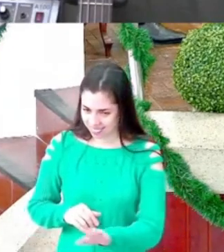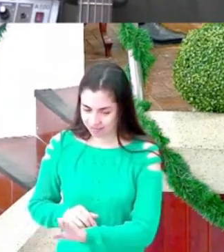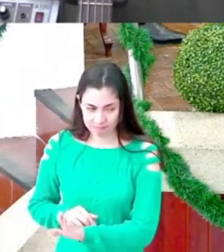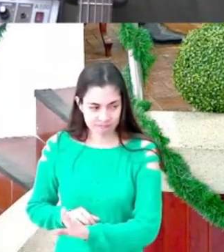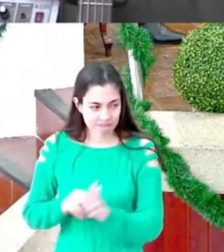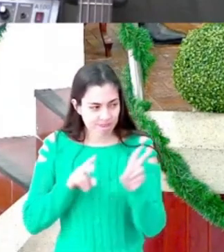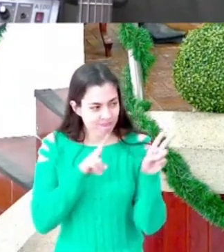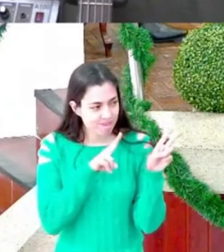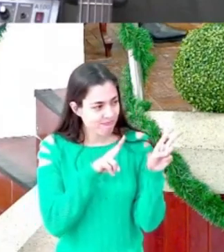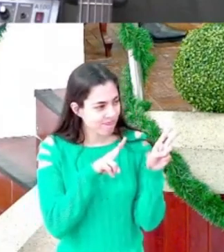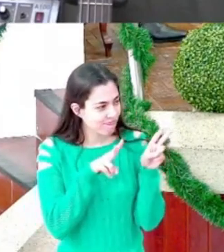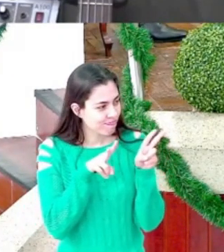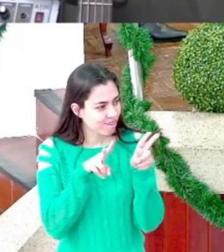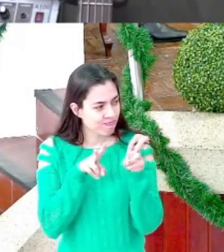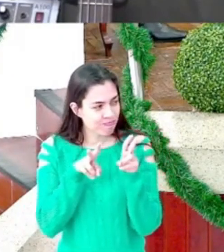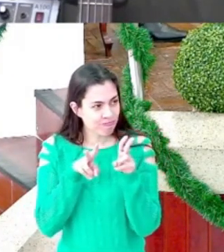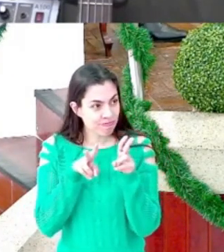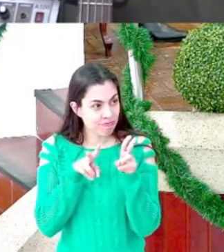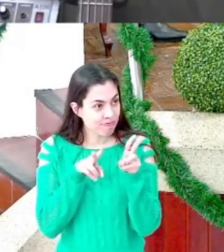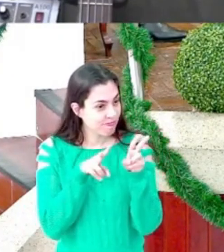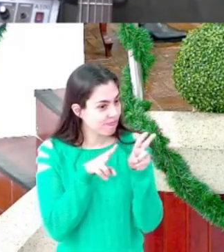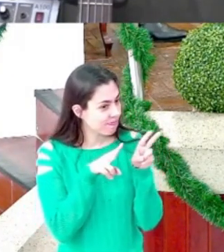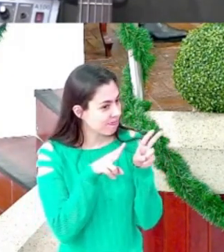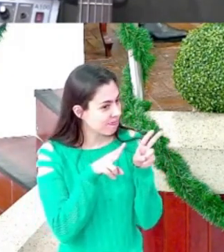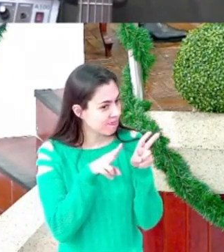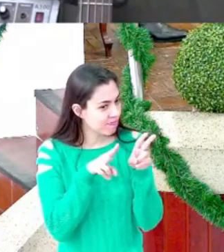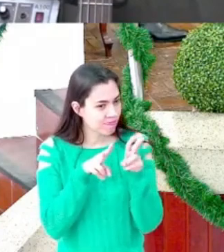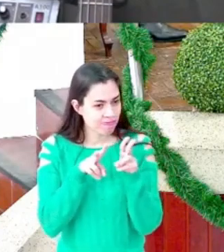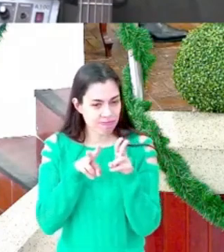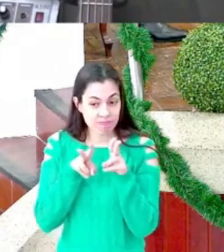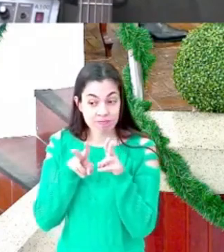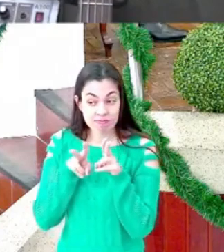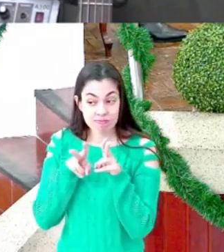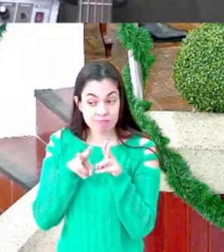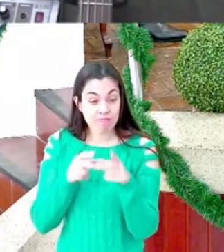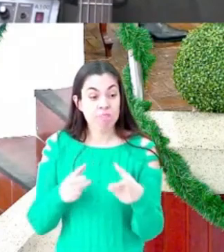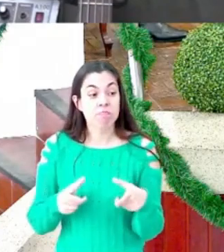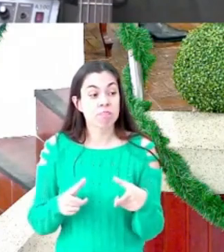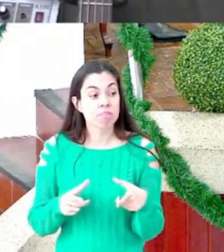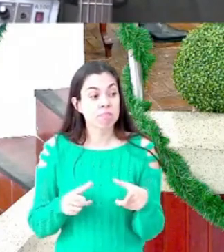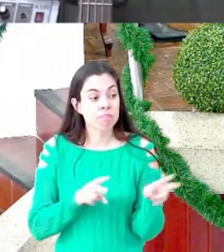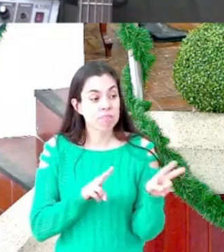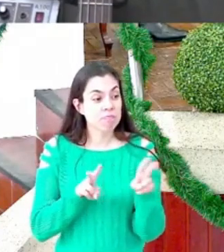ver aqui. Elas estão aqui. Sim.